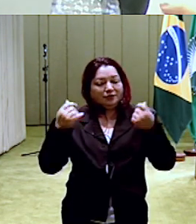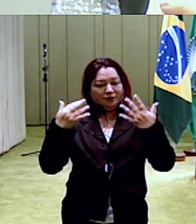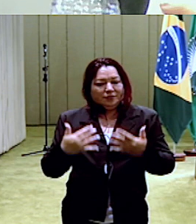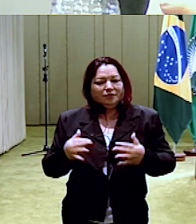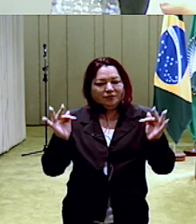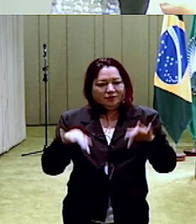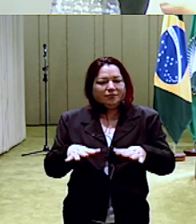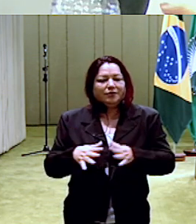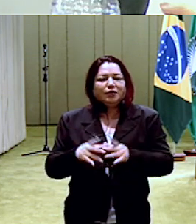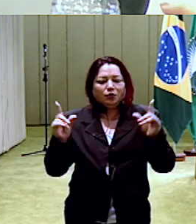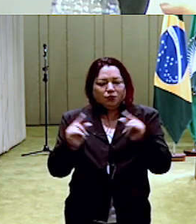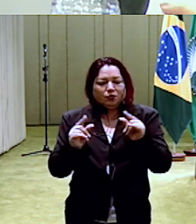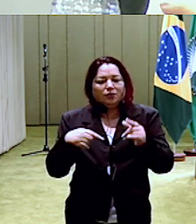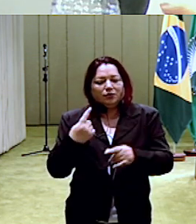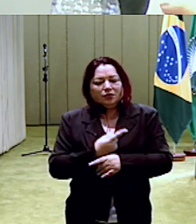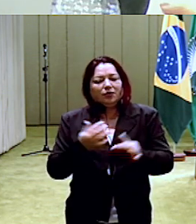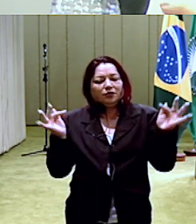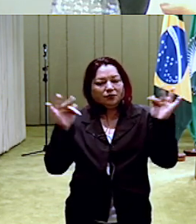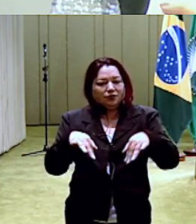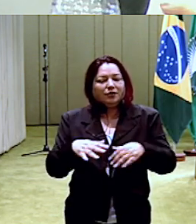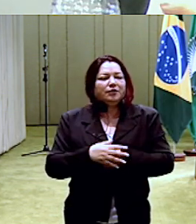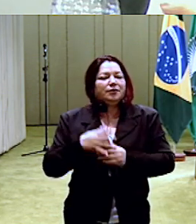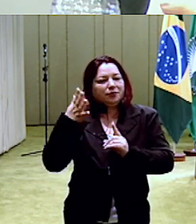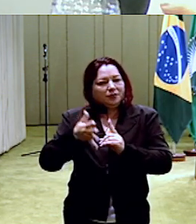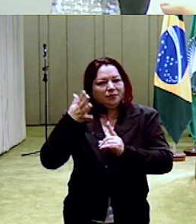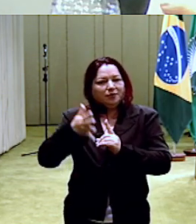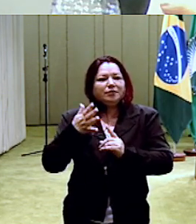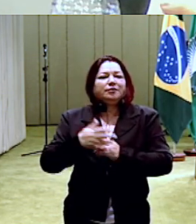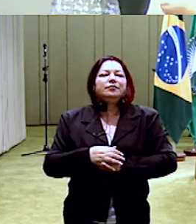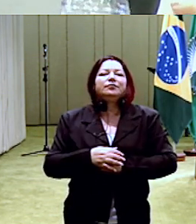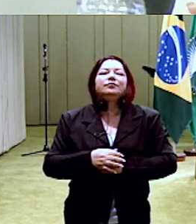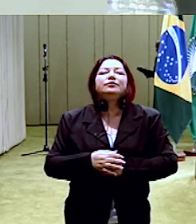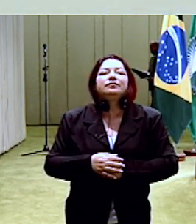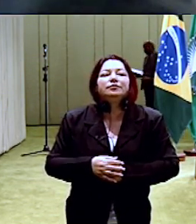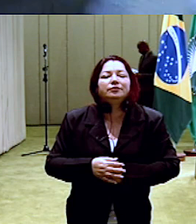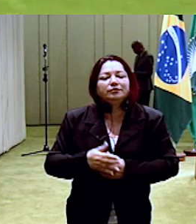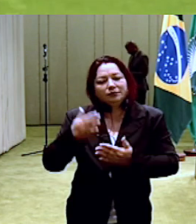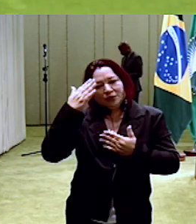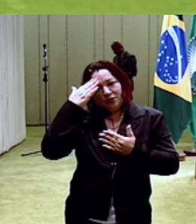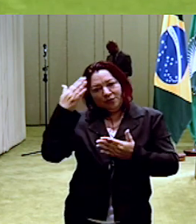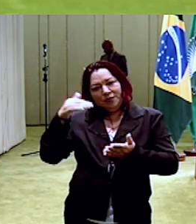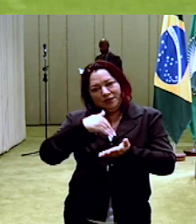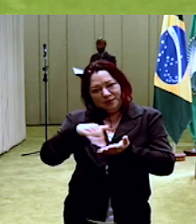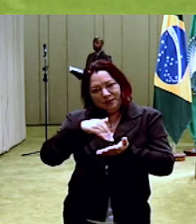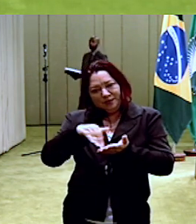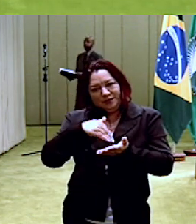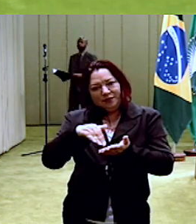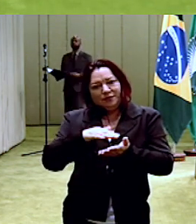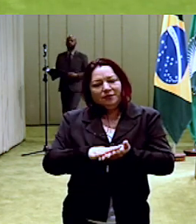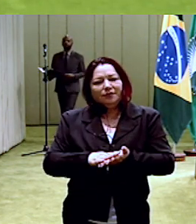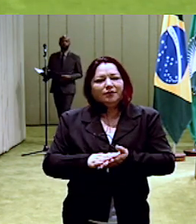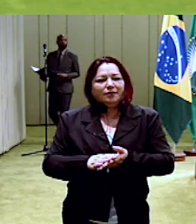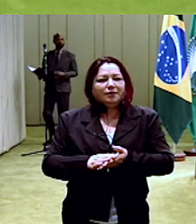finais, curtas, para nós finalizarmos esse painel. Muito obrigado. Muito obrigada, secretário. Queria